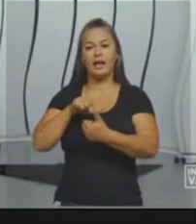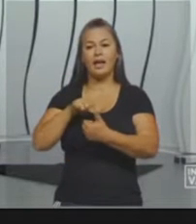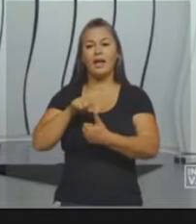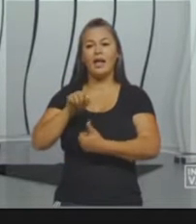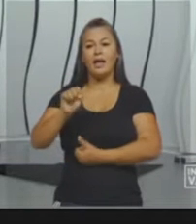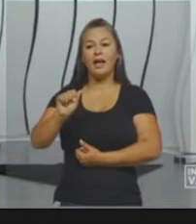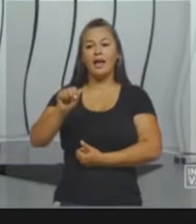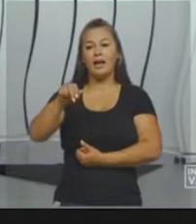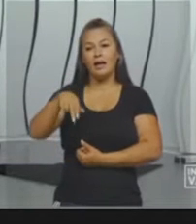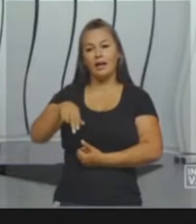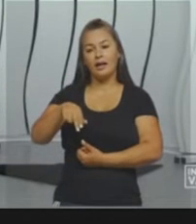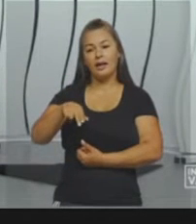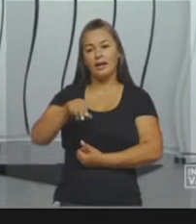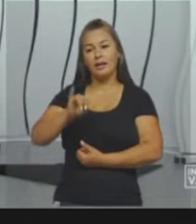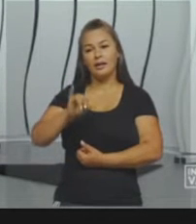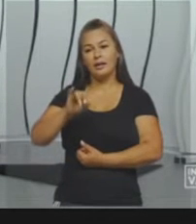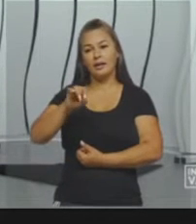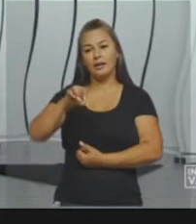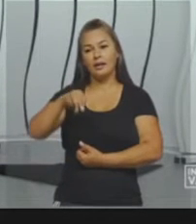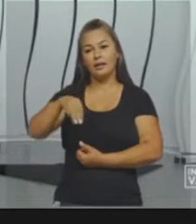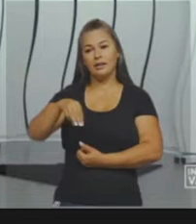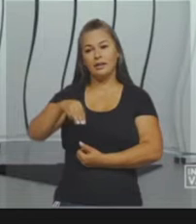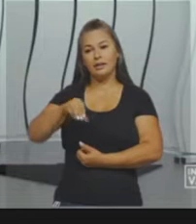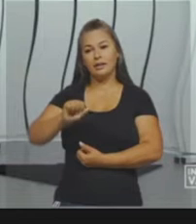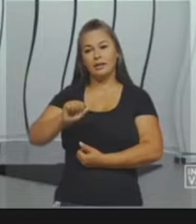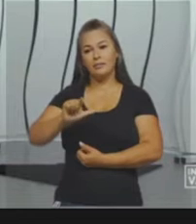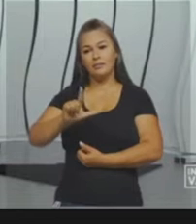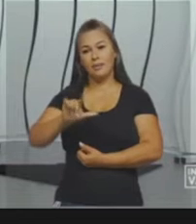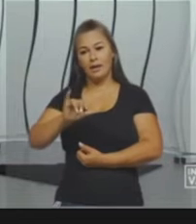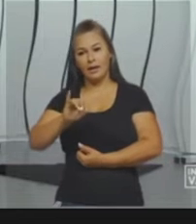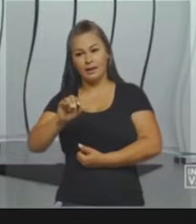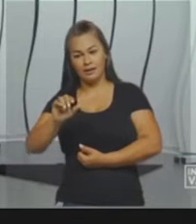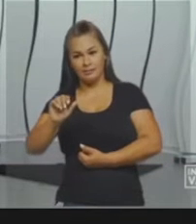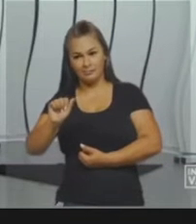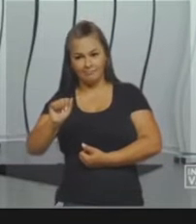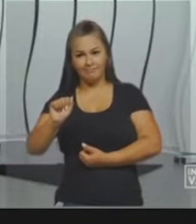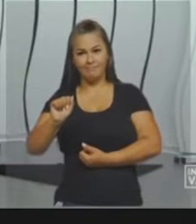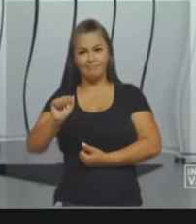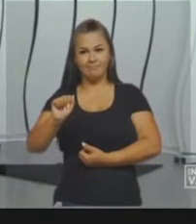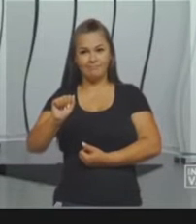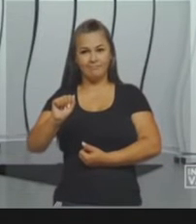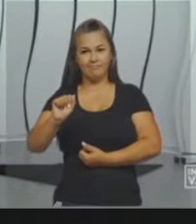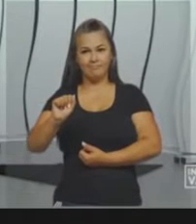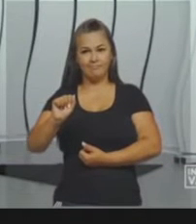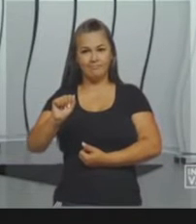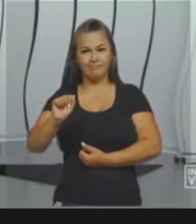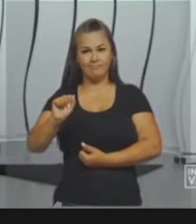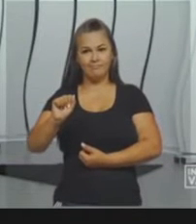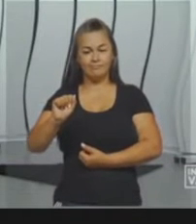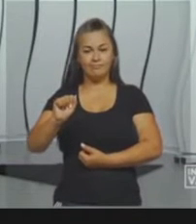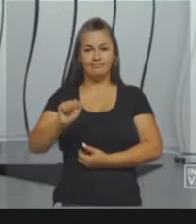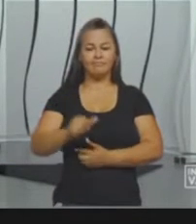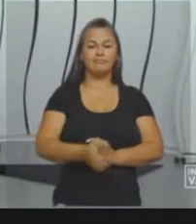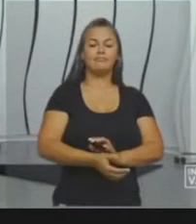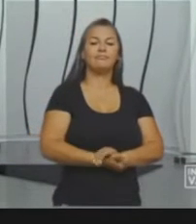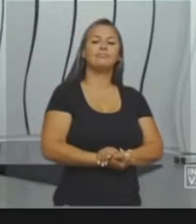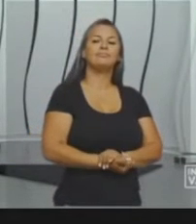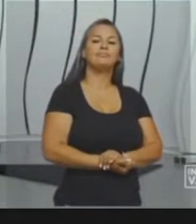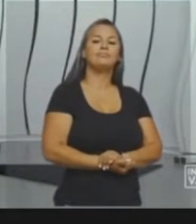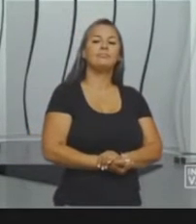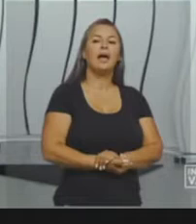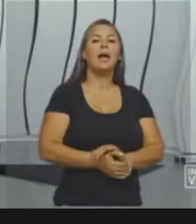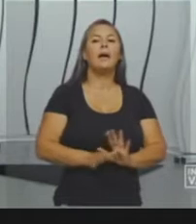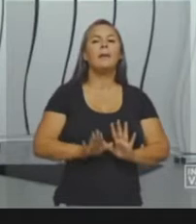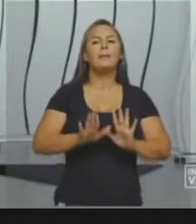Animalia, que é representado, obviamente, pelos animais, como o nome já indica aqui. Vamos lá